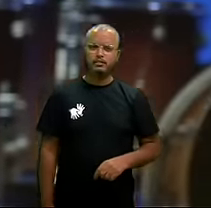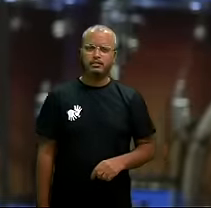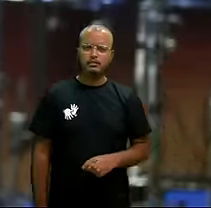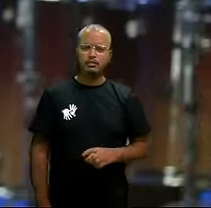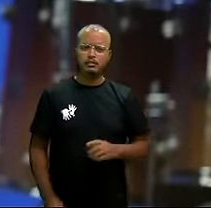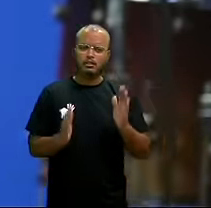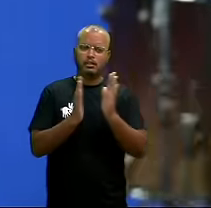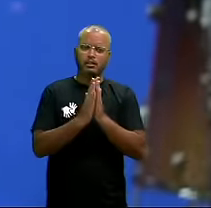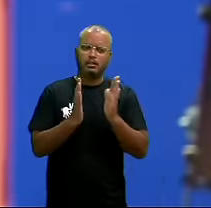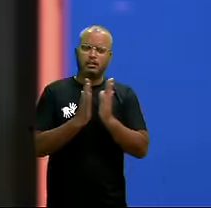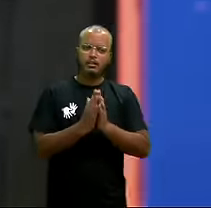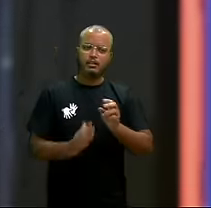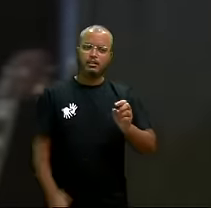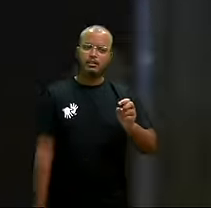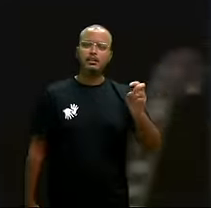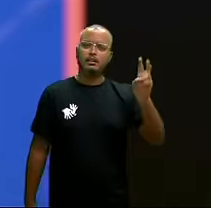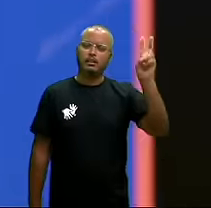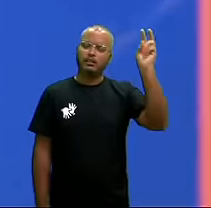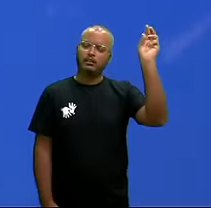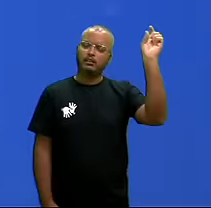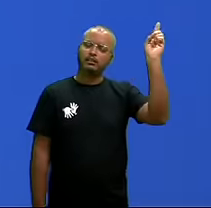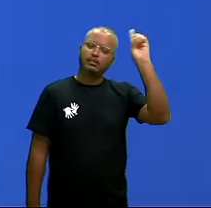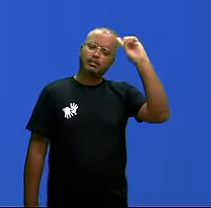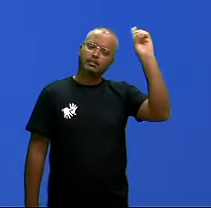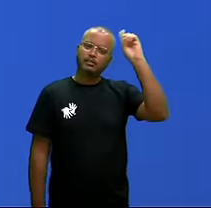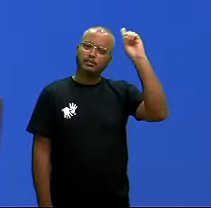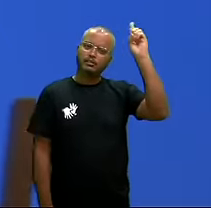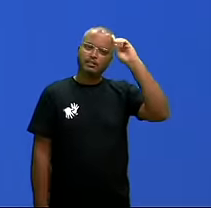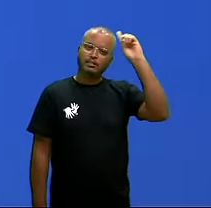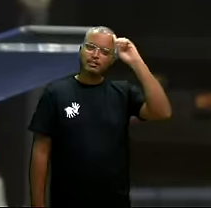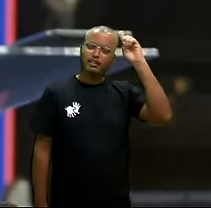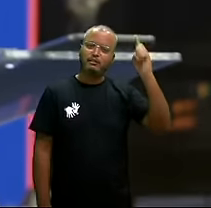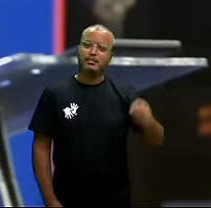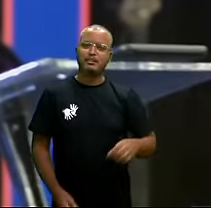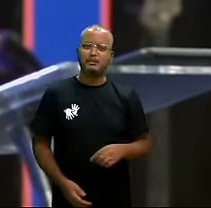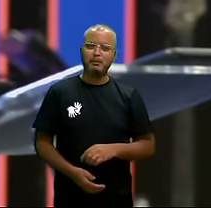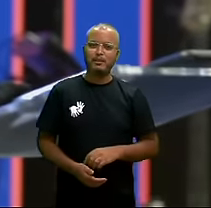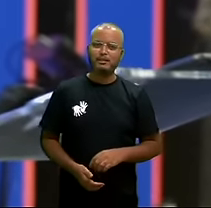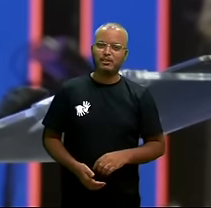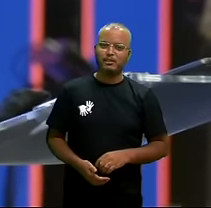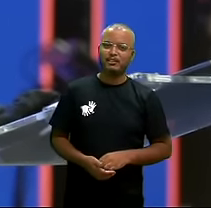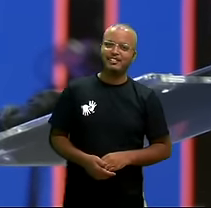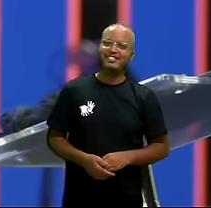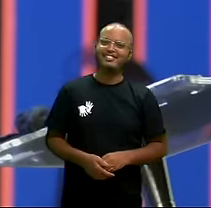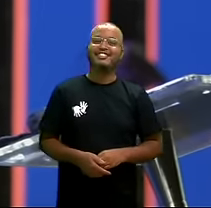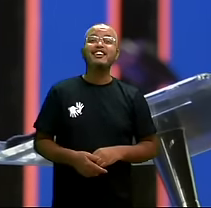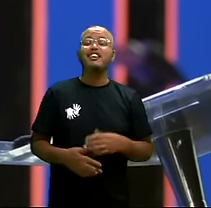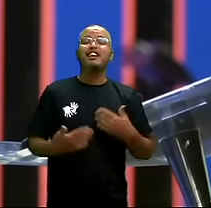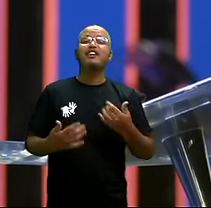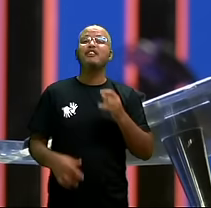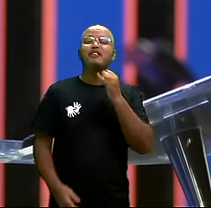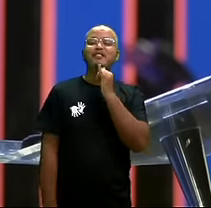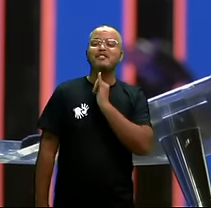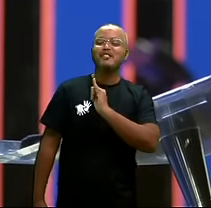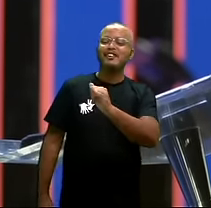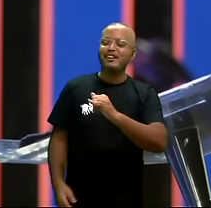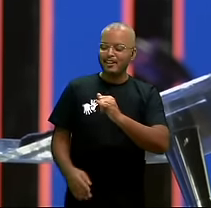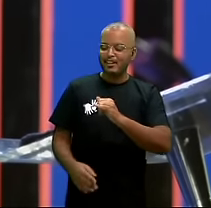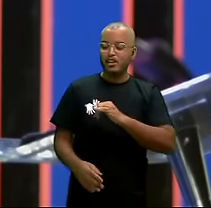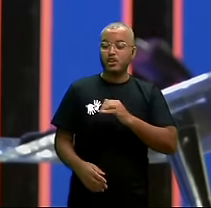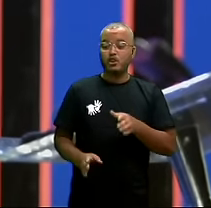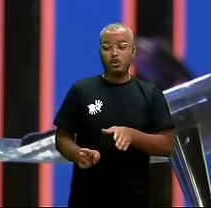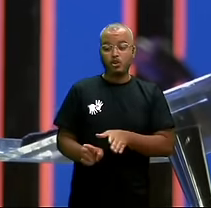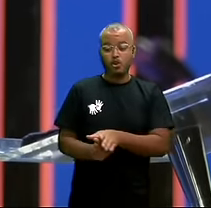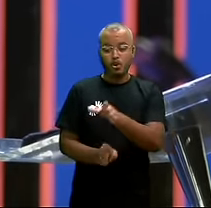falou para ele: eu tenho que ter 12 horas de leitura da palavra. Deus não disse nada disso. Deus disse assim: Josué, força,